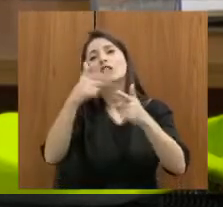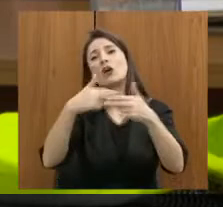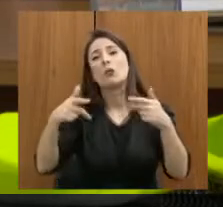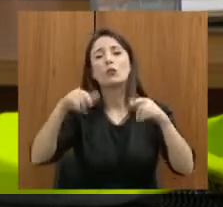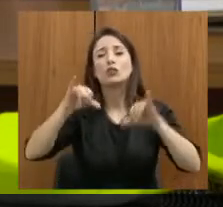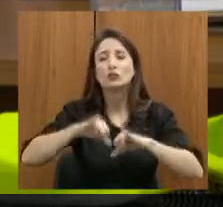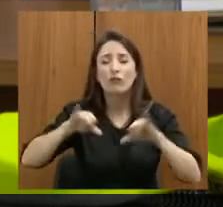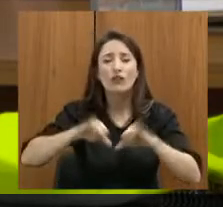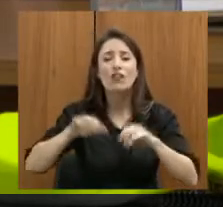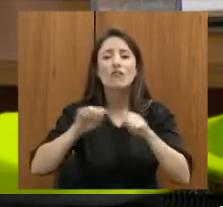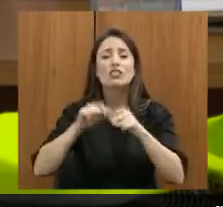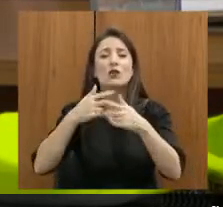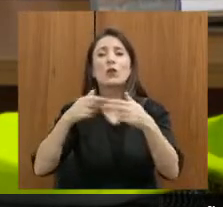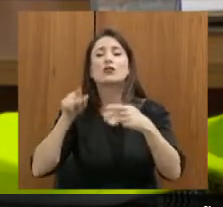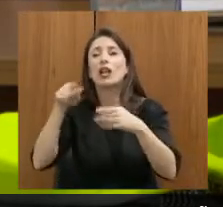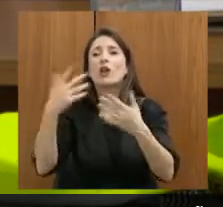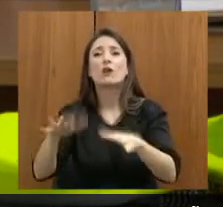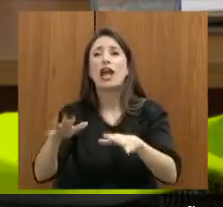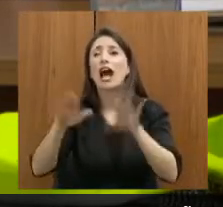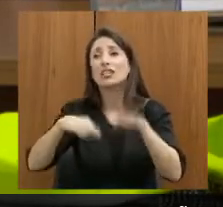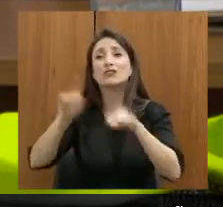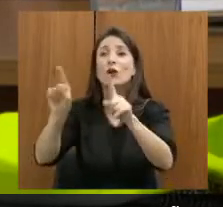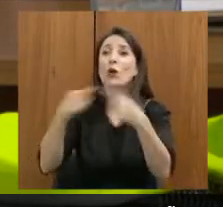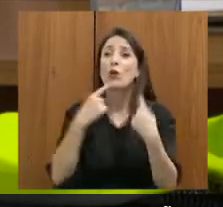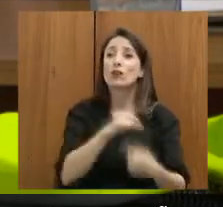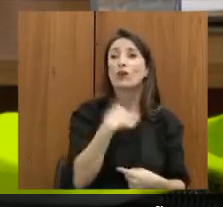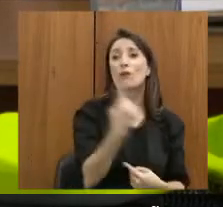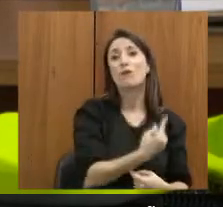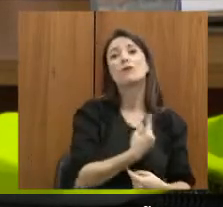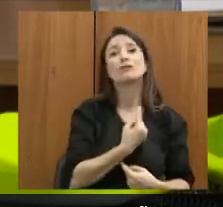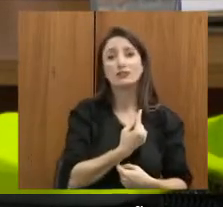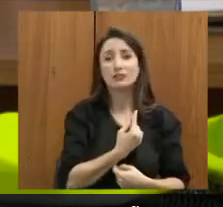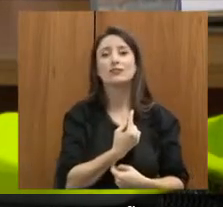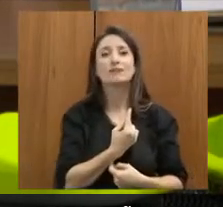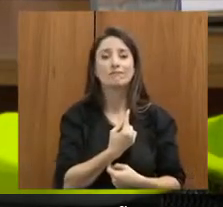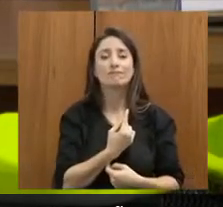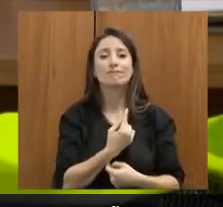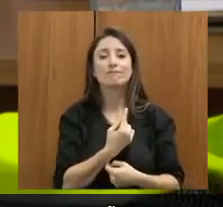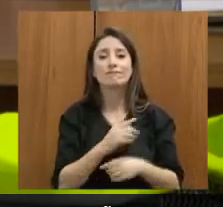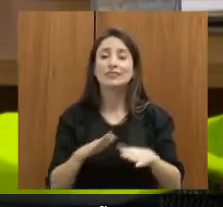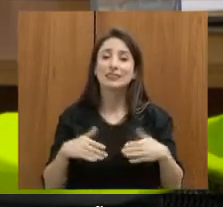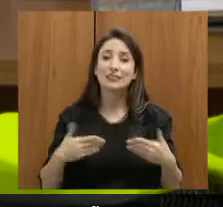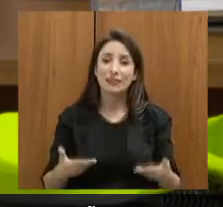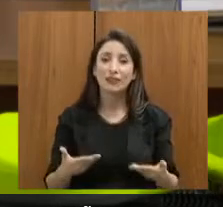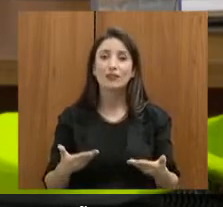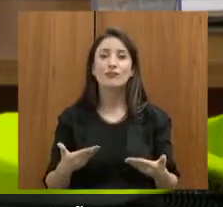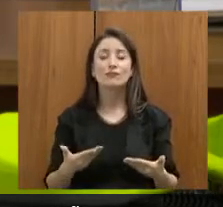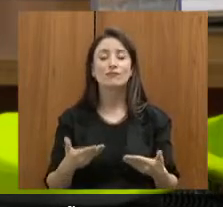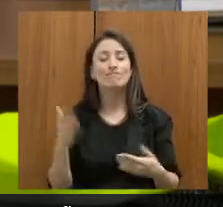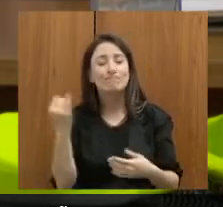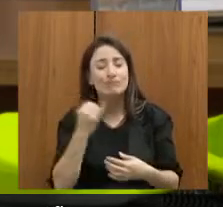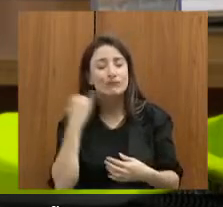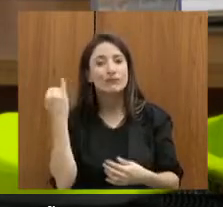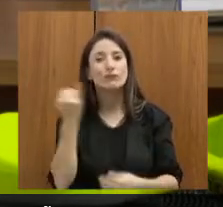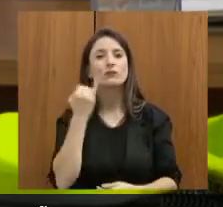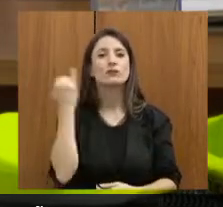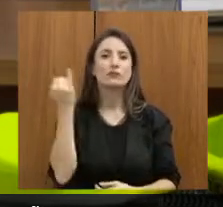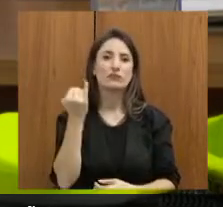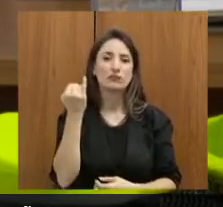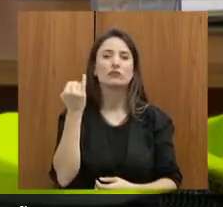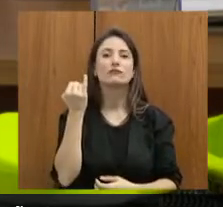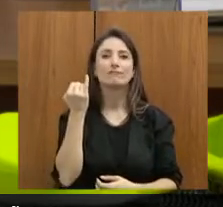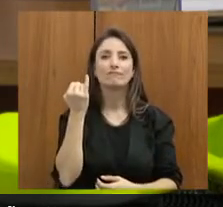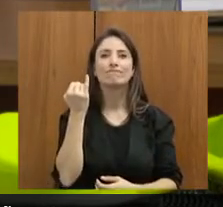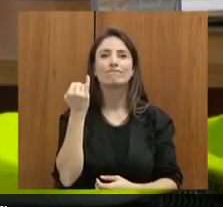querem contra nós bom então é é importantíssimo acho que